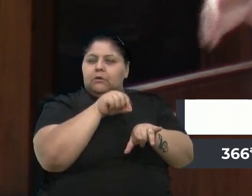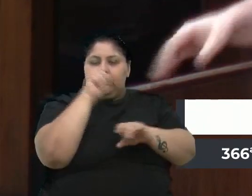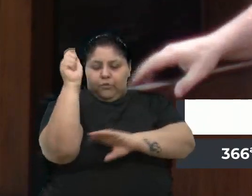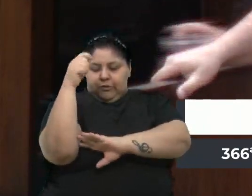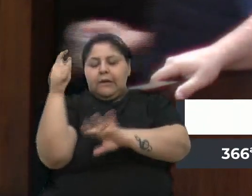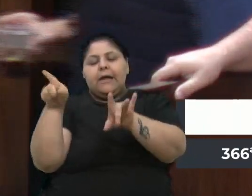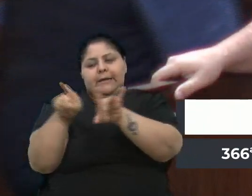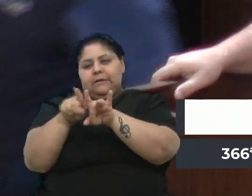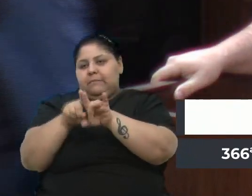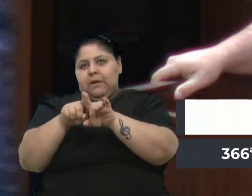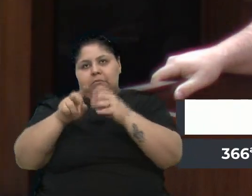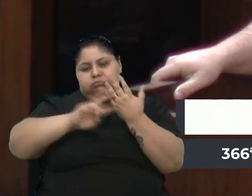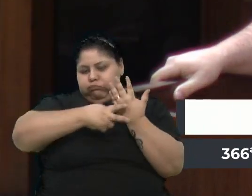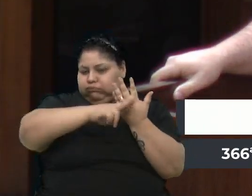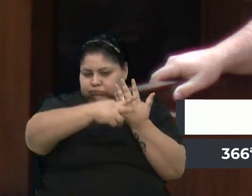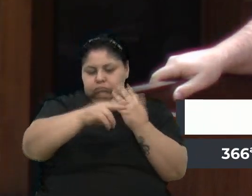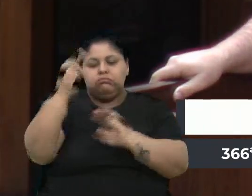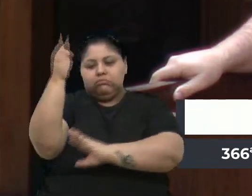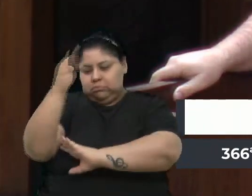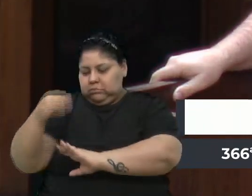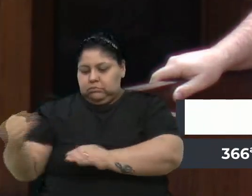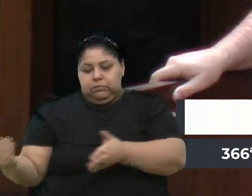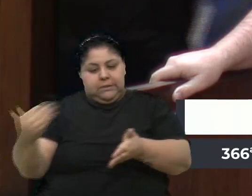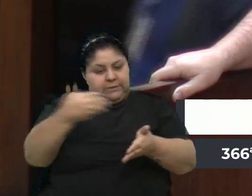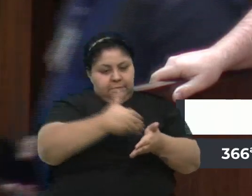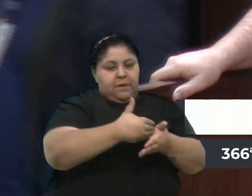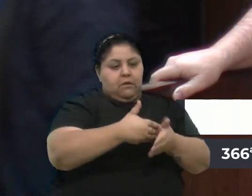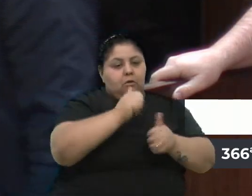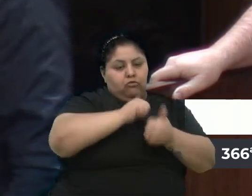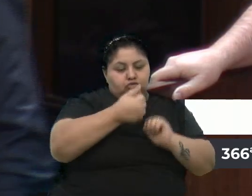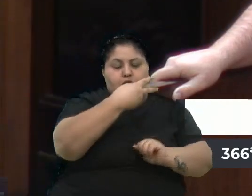Brasil para receber os Jogos em 2027.